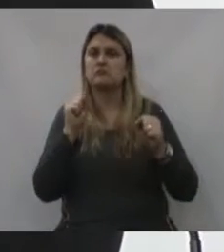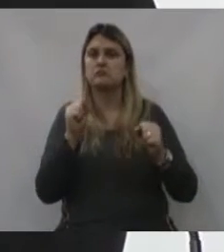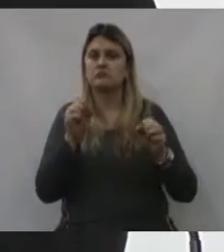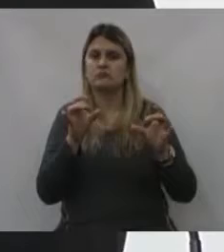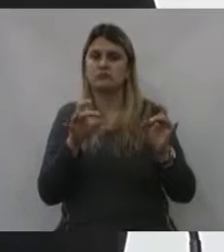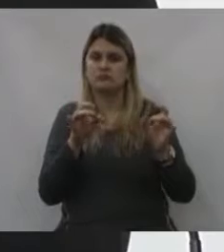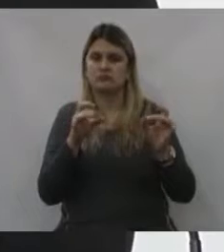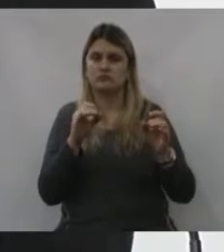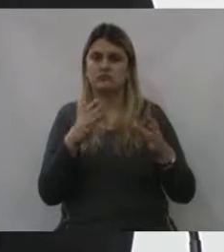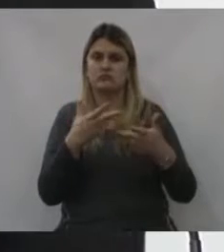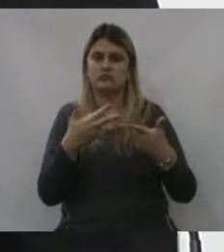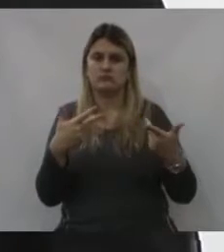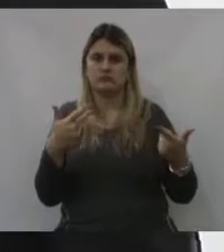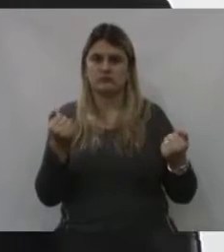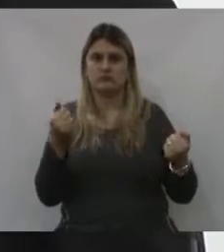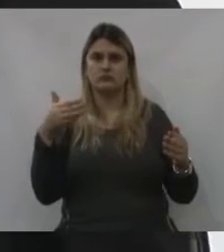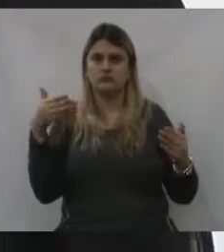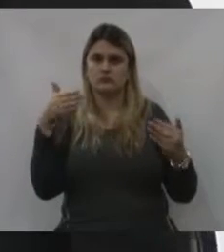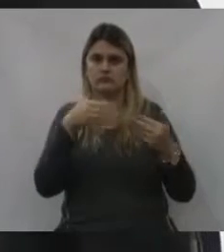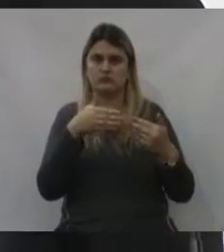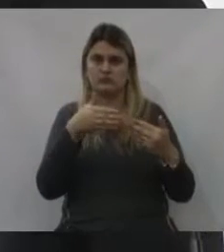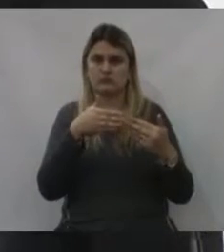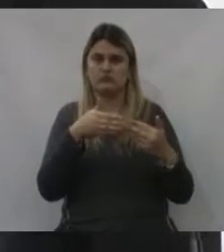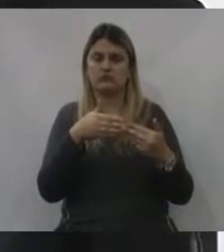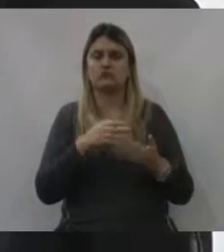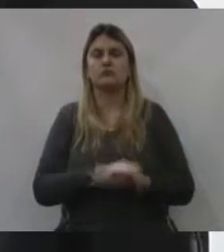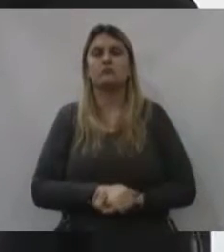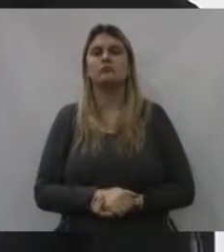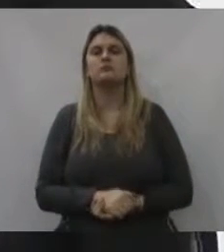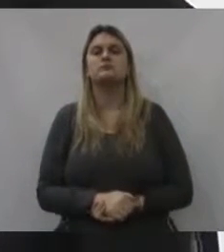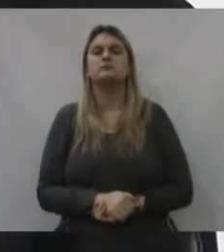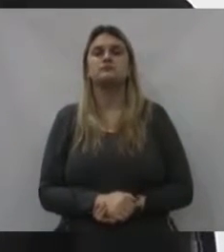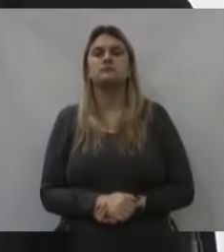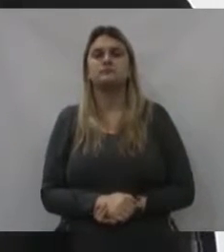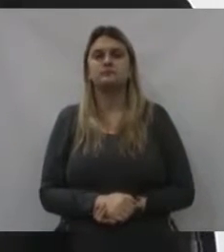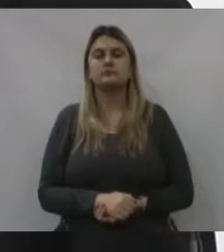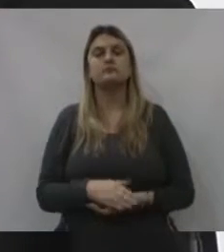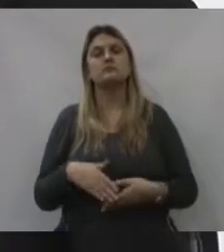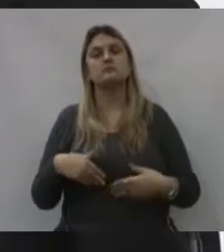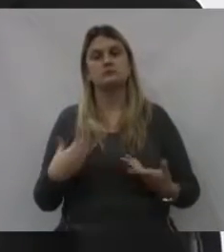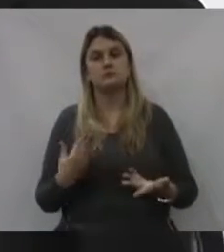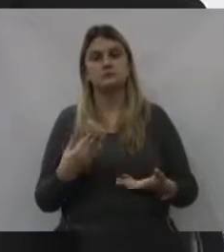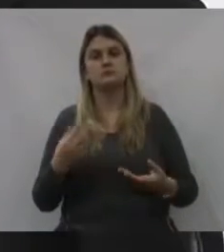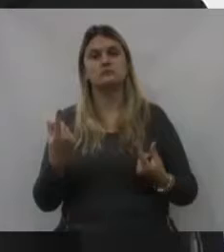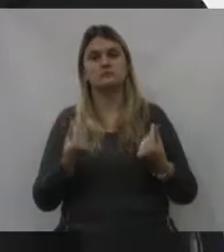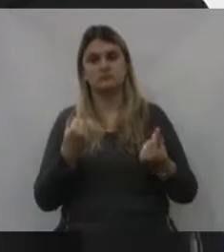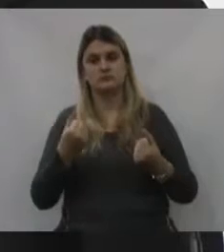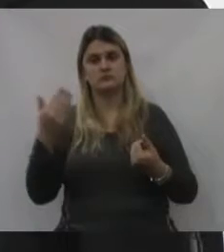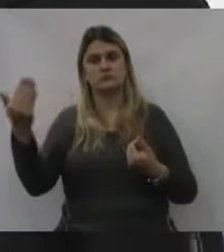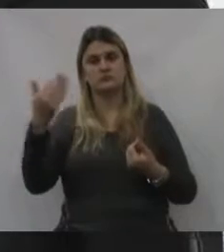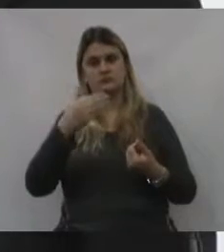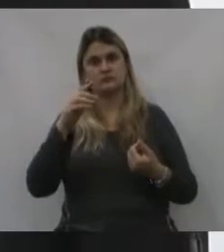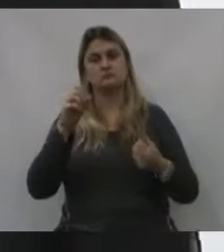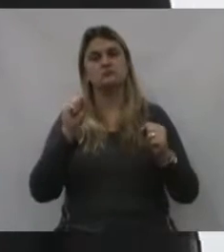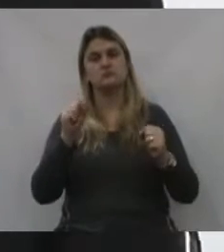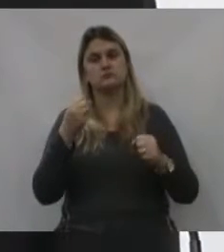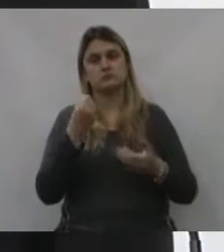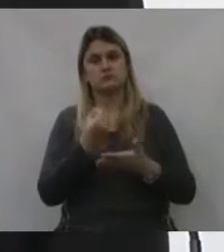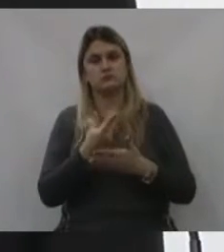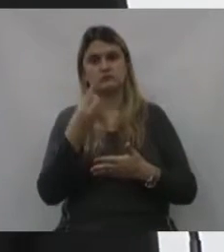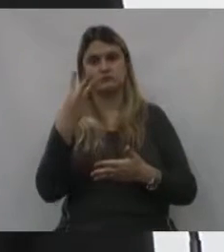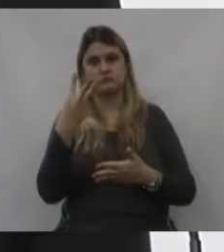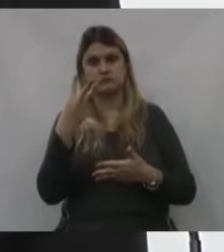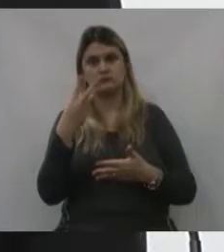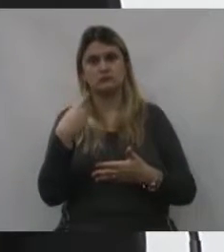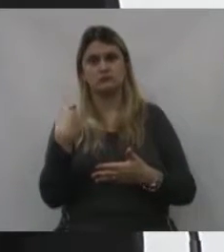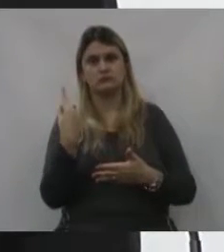eles poderem vender o produto diretamente, entregar o produto diretamente na cozinha social. Então, o dinheiro que veio seria